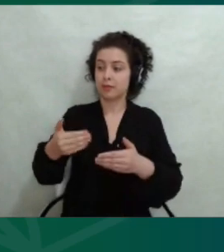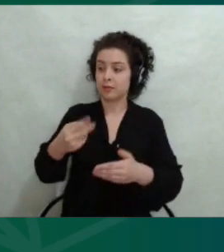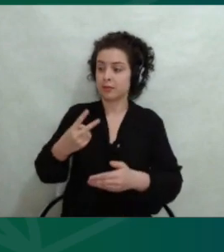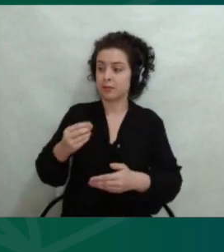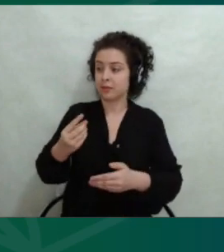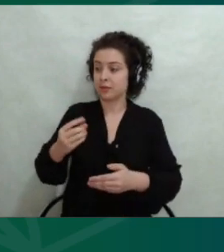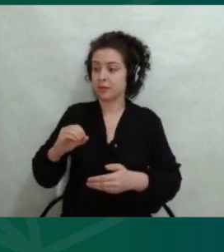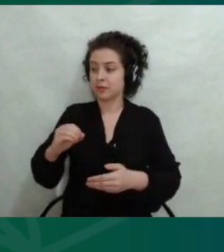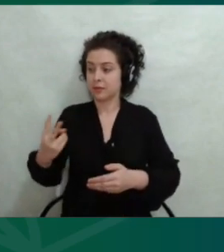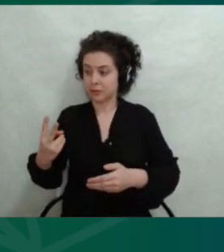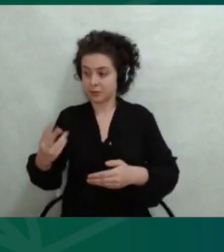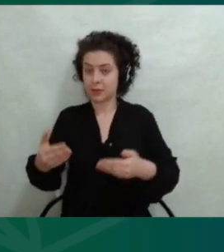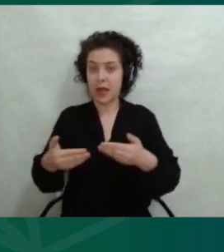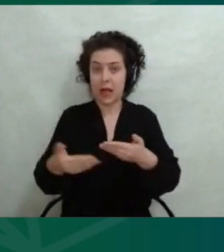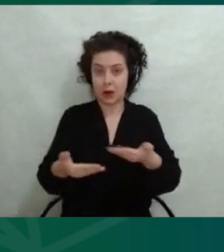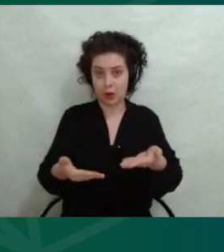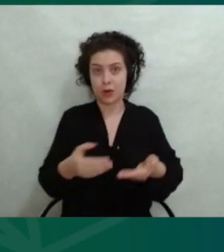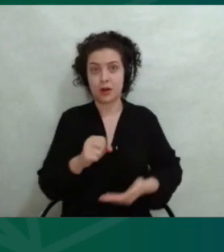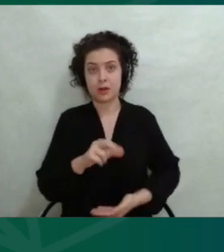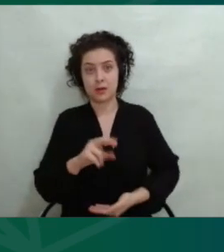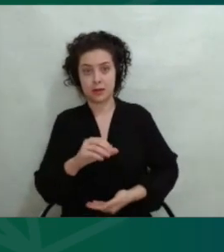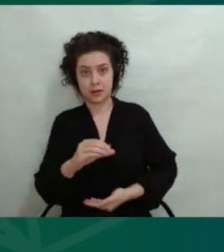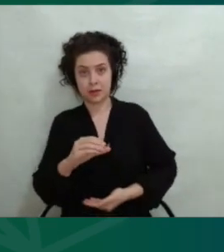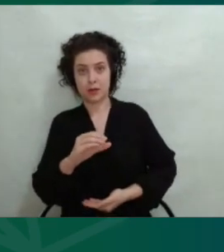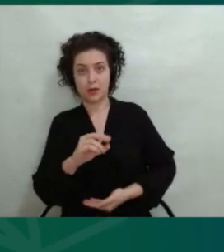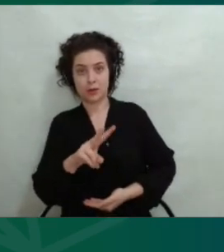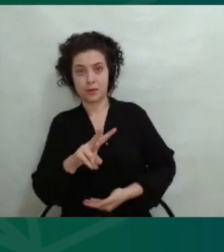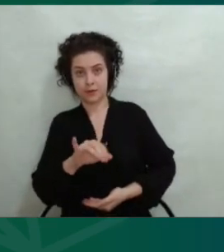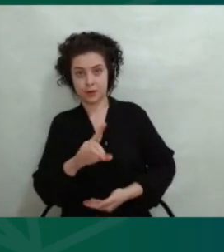como SARS-CoV-2. Pode passar, por favor?